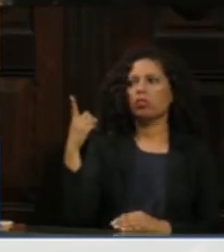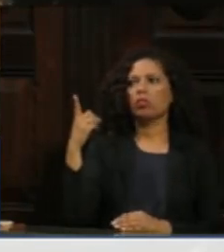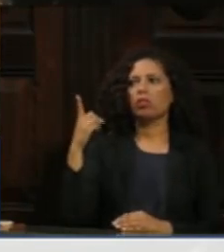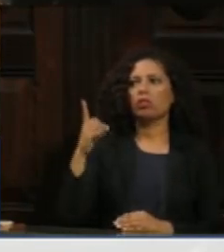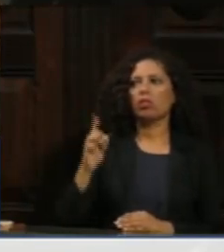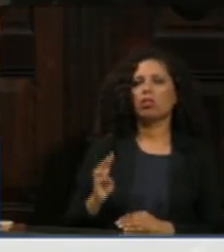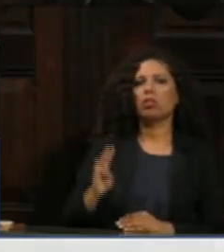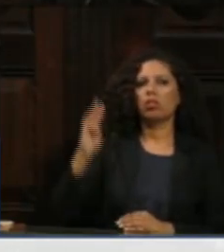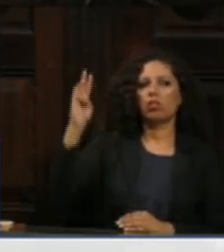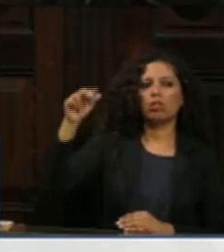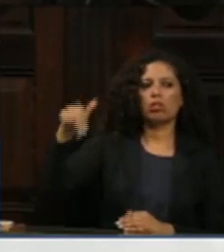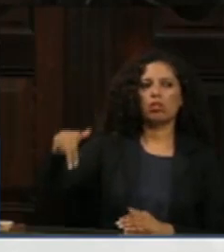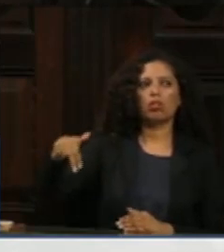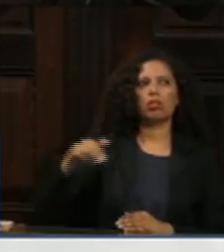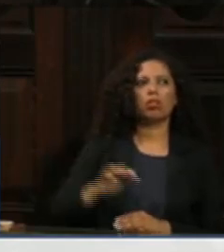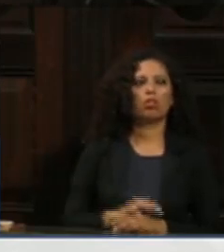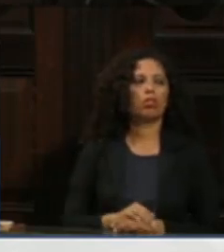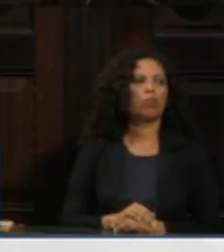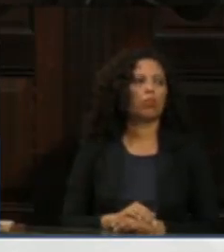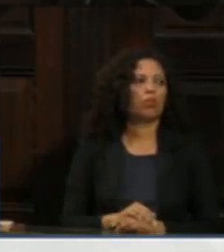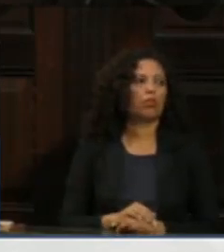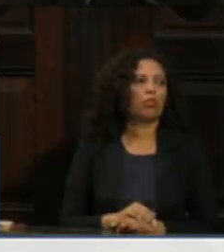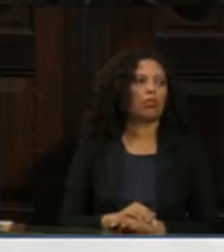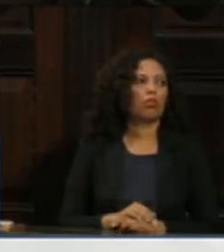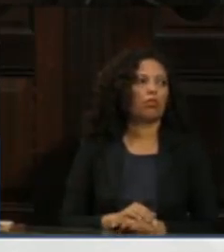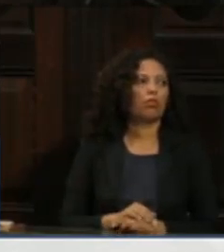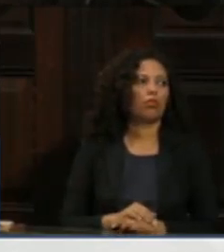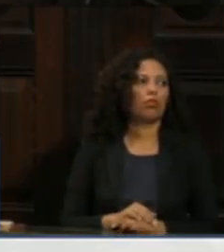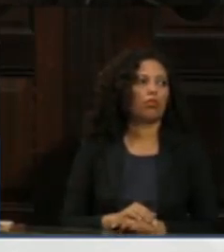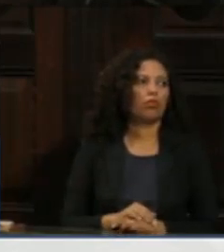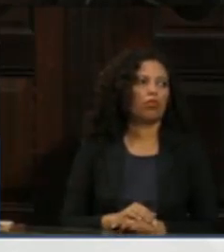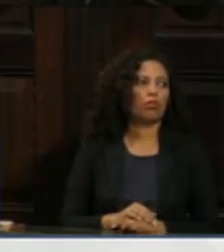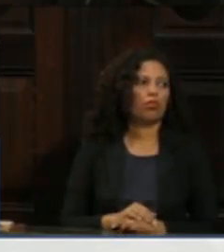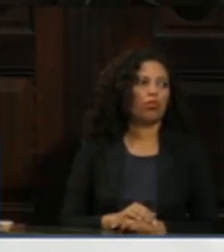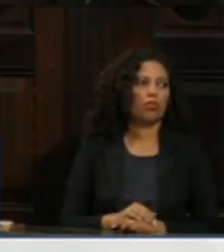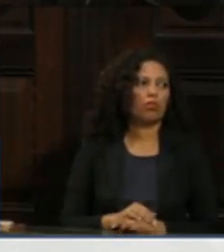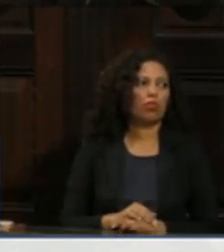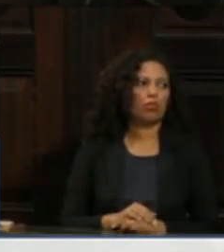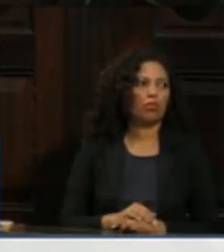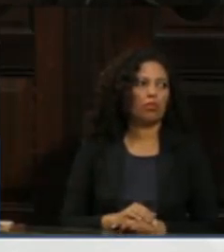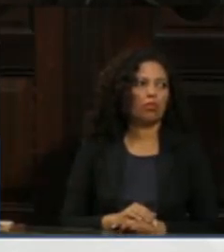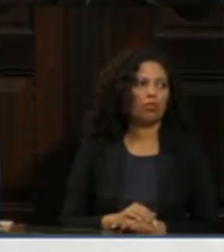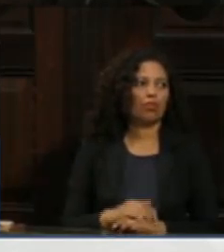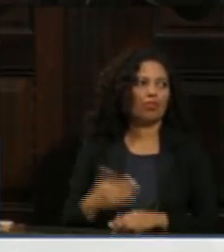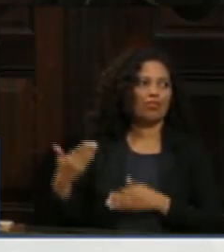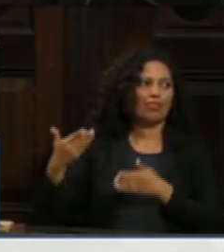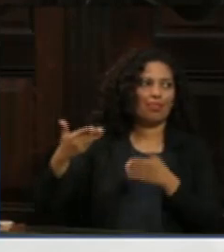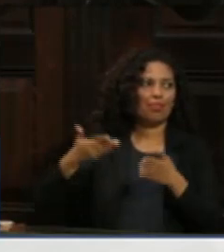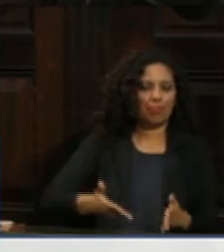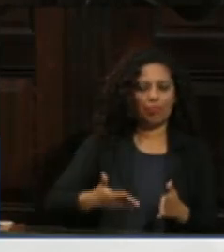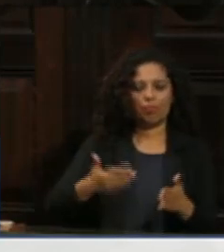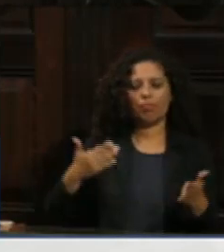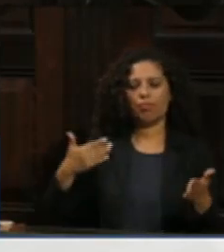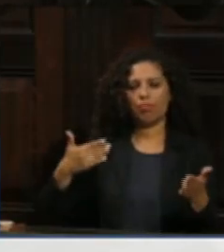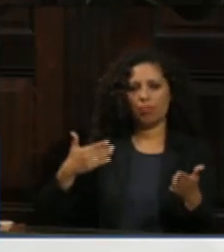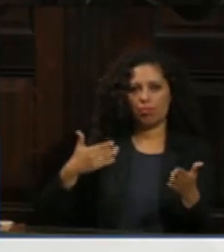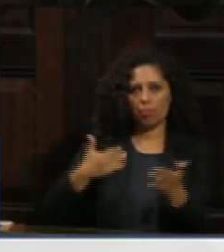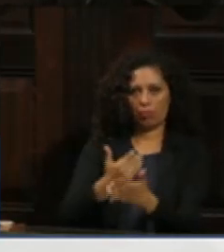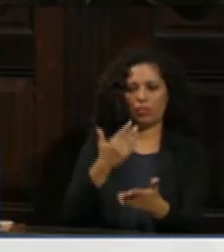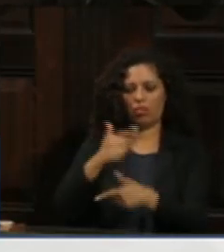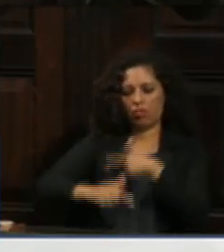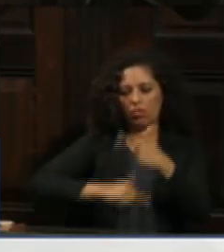primeiro, depois efetivo, dessa comissão, deu, né, para o debate da educação pública do Estado do Rio de Janeiro,